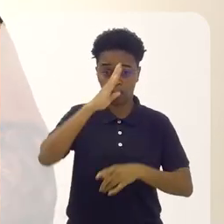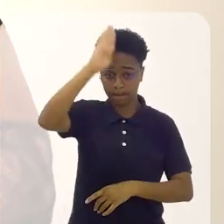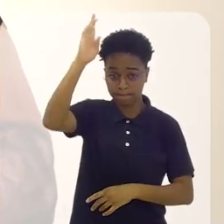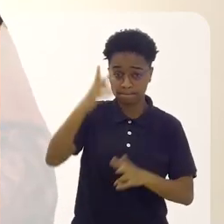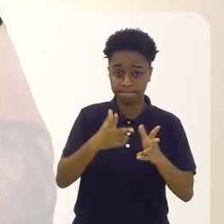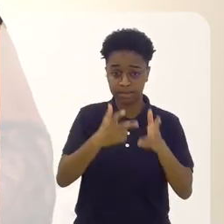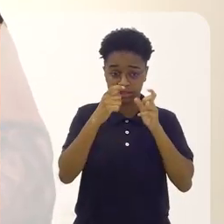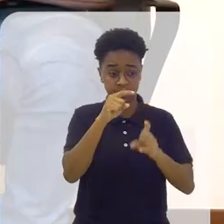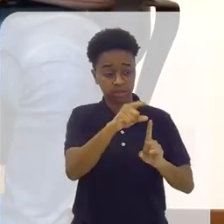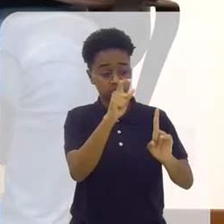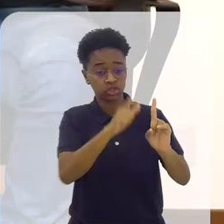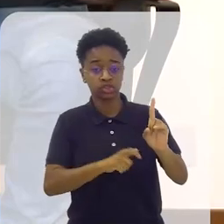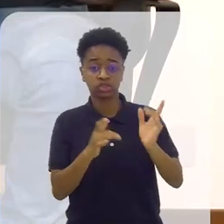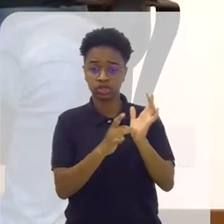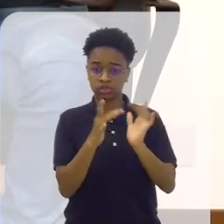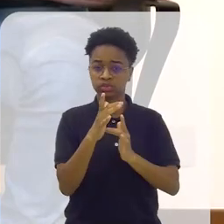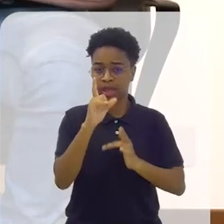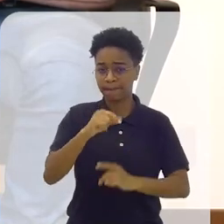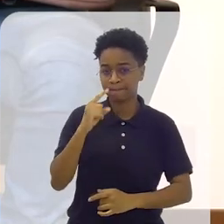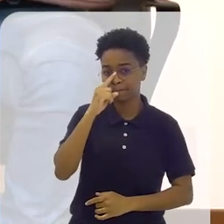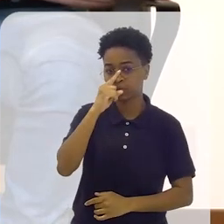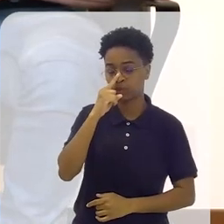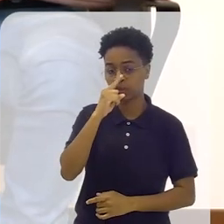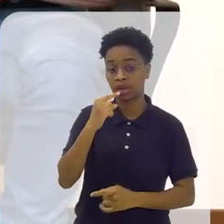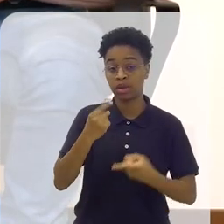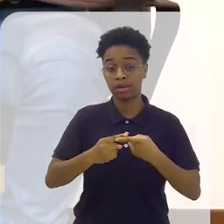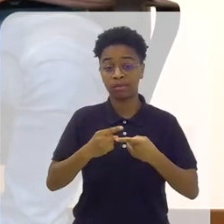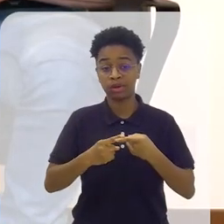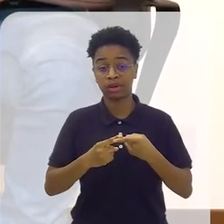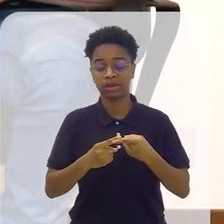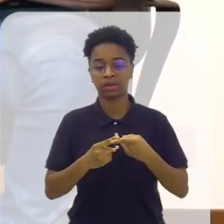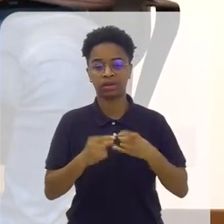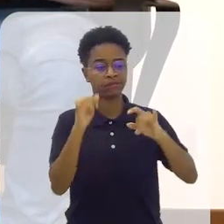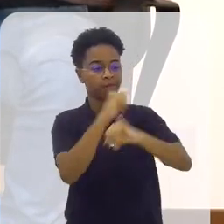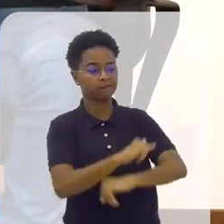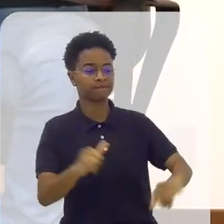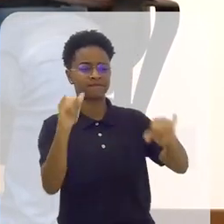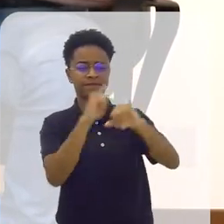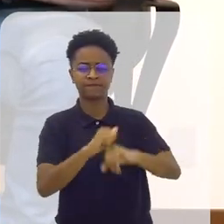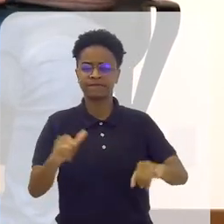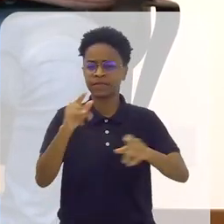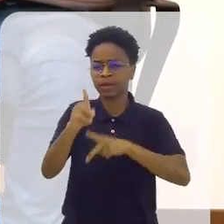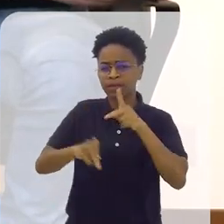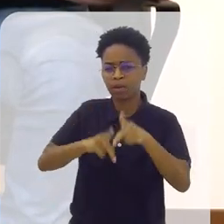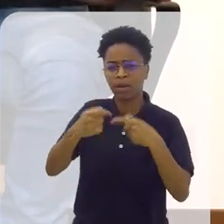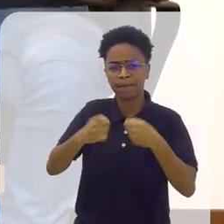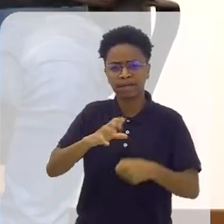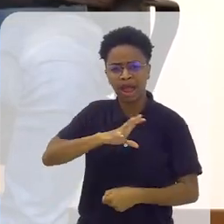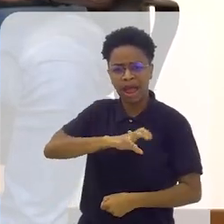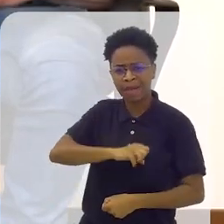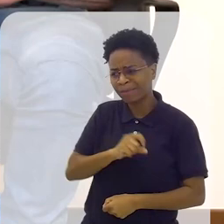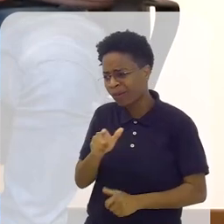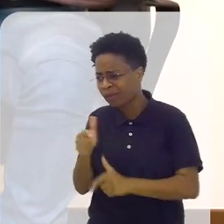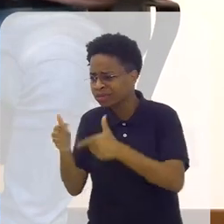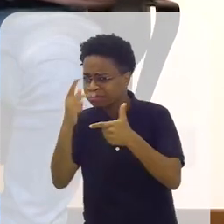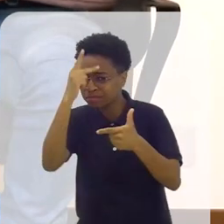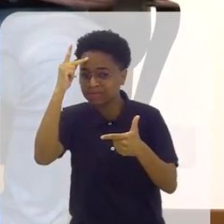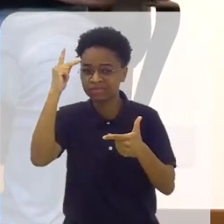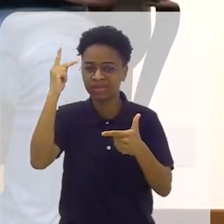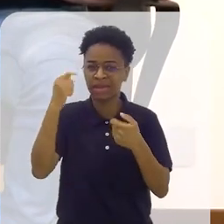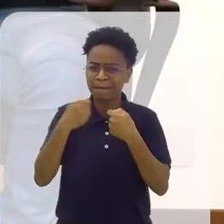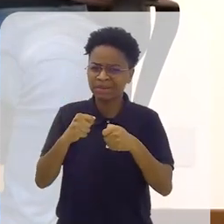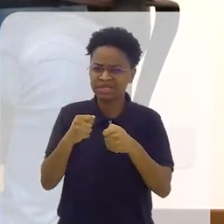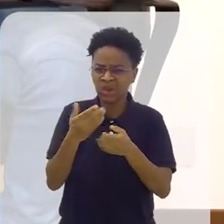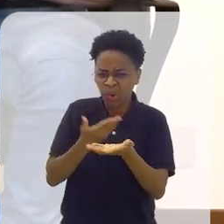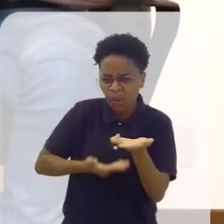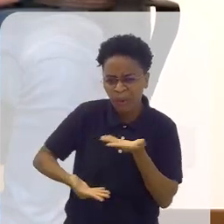eles. Né? Porque, na verdade, ele era uma pessoa politicamente perigosa. Sim. Uma pessoa que está falando que você tem que amar o próximo, que